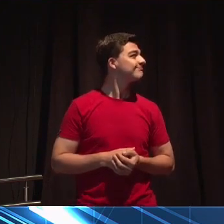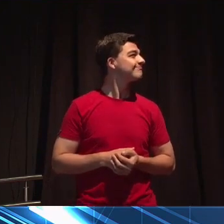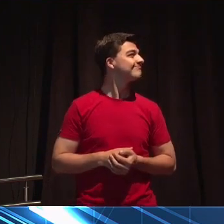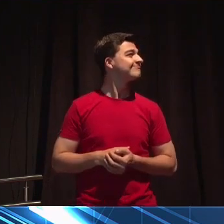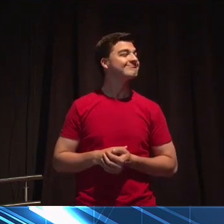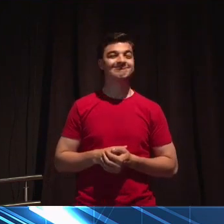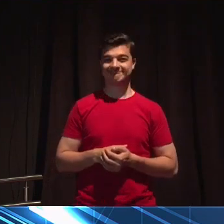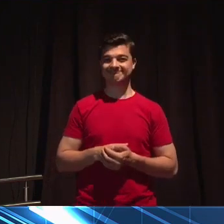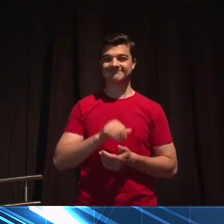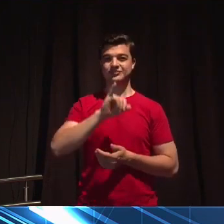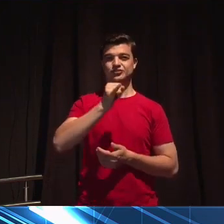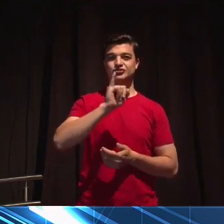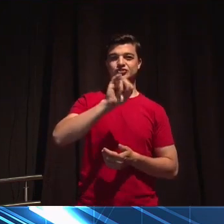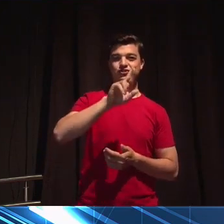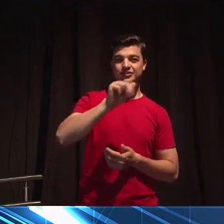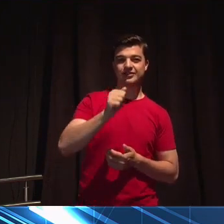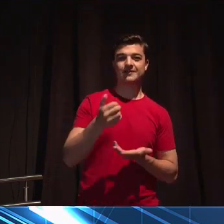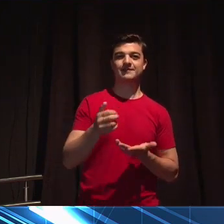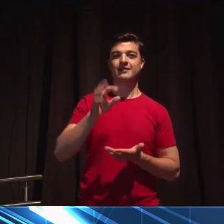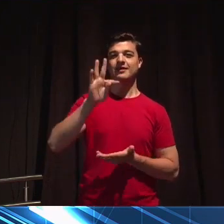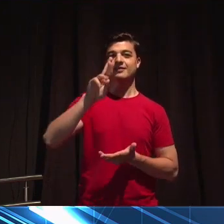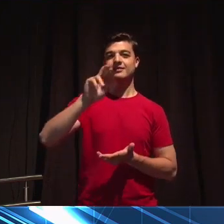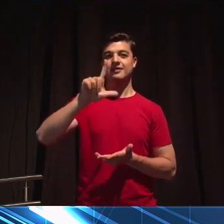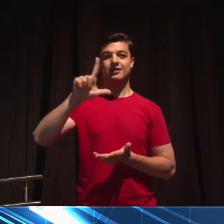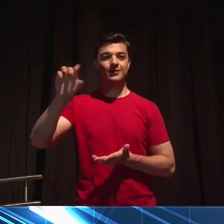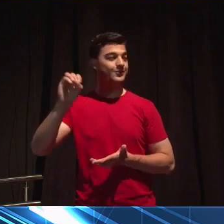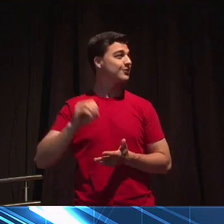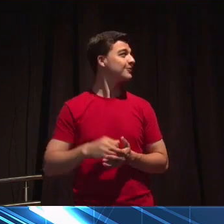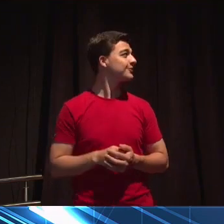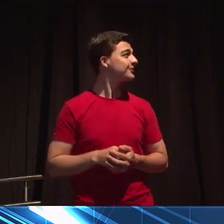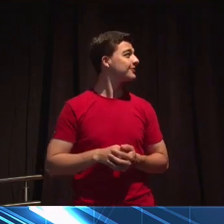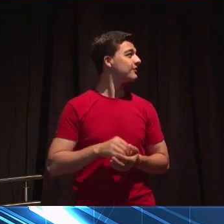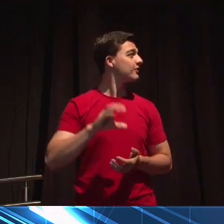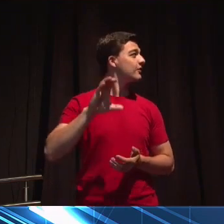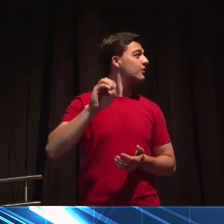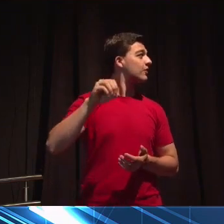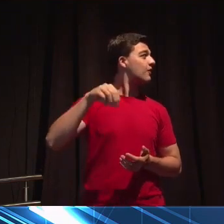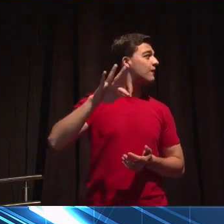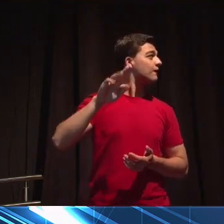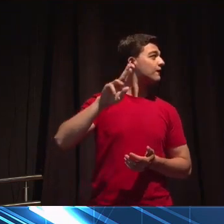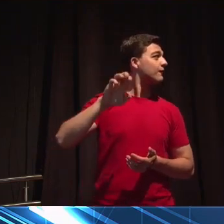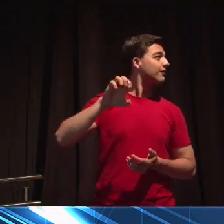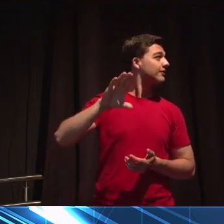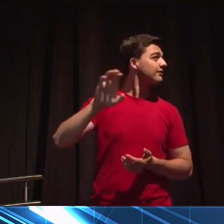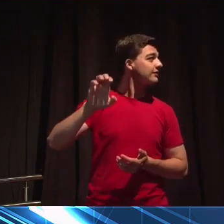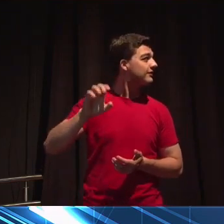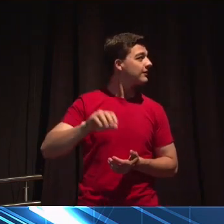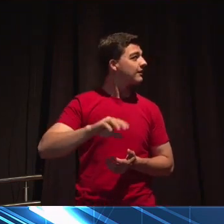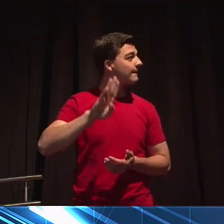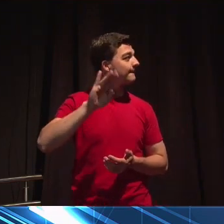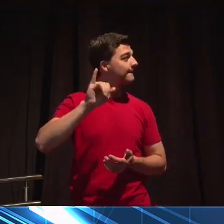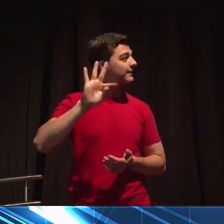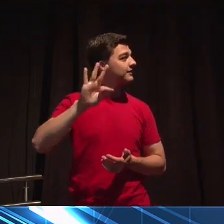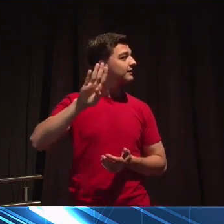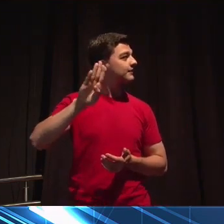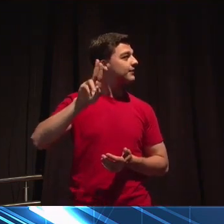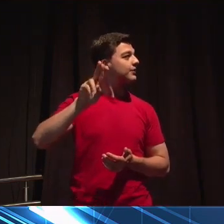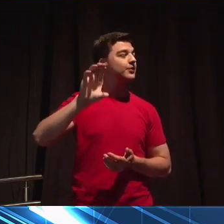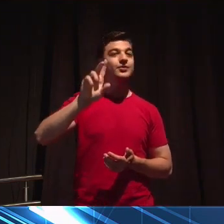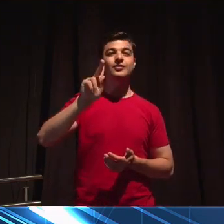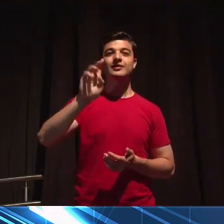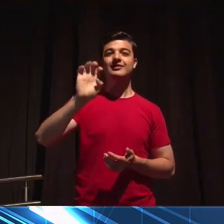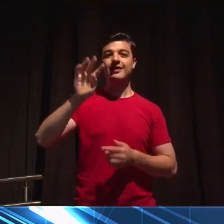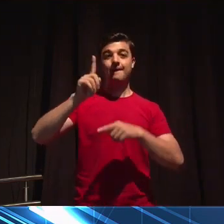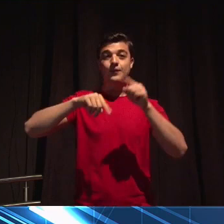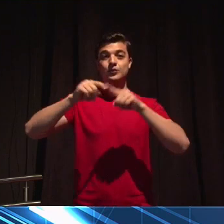de infraestrutura. A infraestrutura não é Node, desculpa, né? A infraestrutura é mais a Go, que é bem baixo lá, serviço de deploy, esse tipo de coisa. Mas a parte ali,